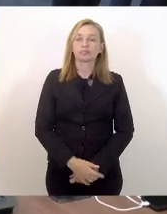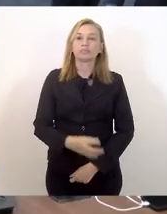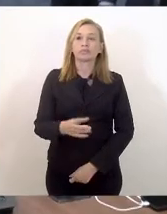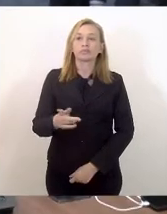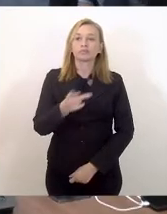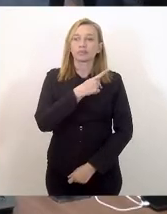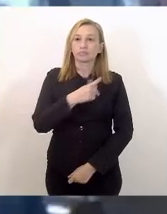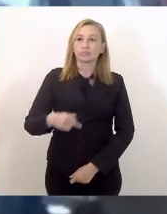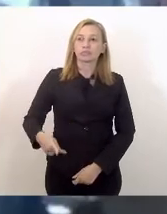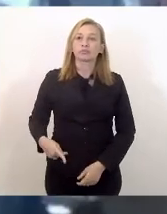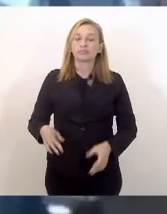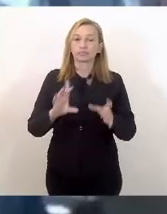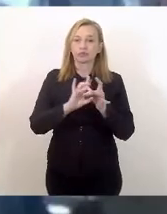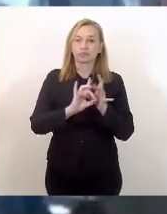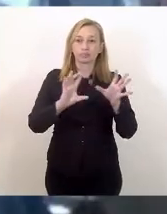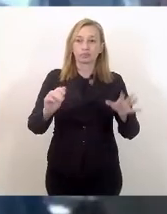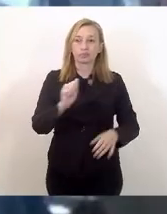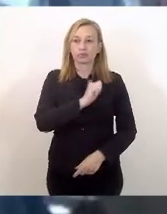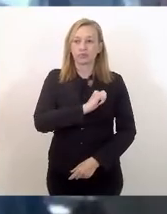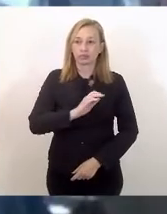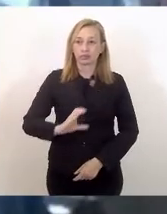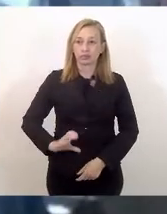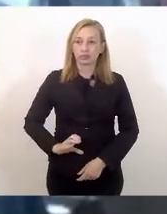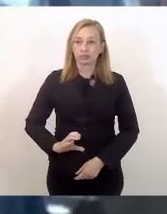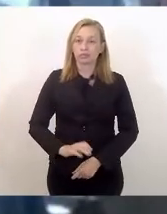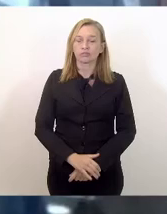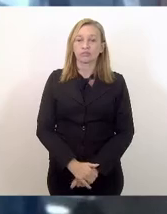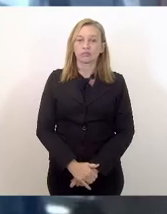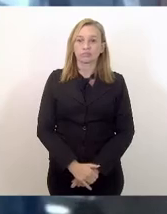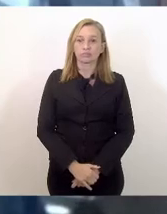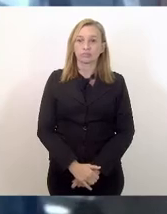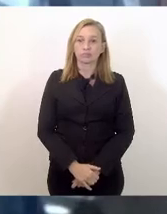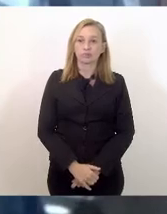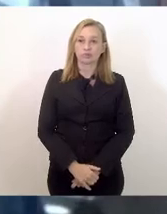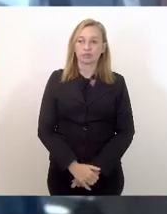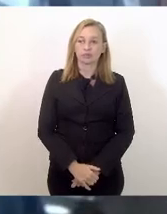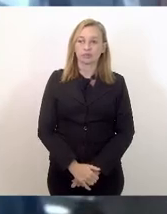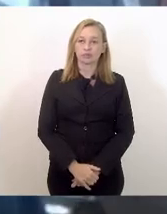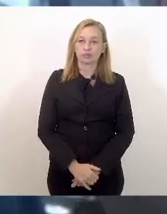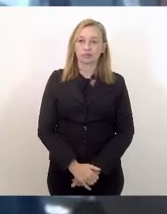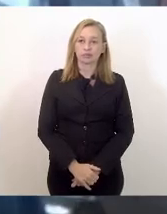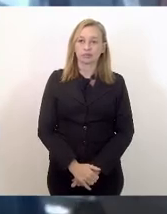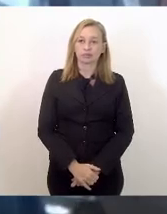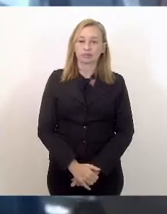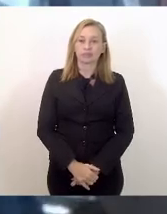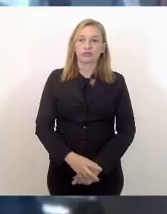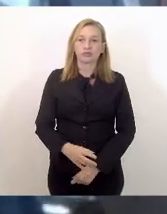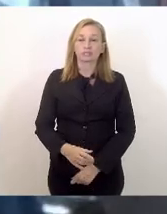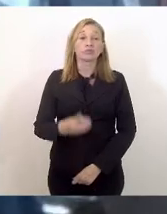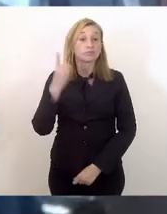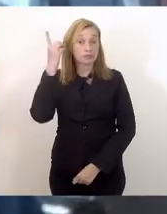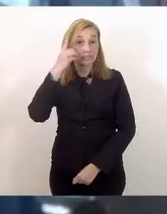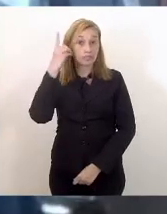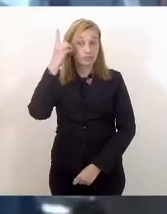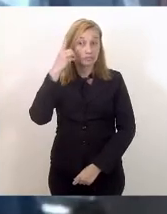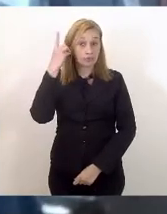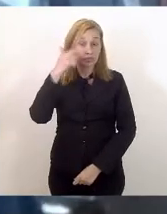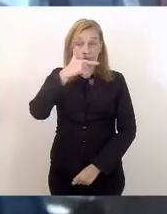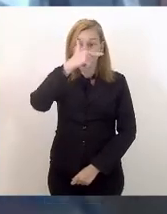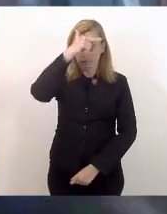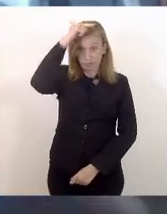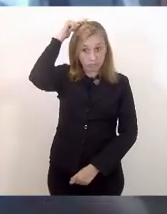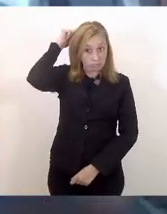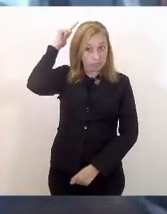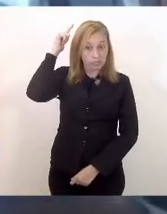Presidente democrático André Siciliano. Apesar do Luiz Paulo não estar com o colete que eu dei